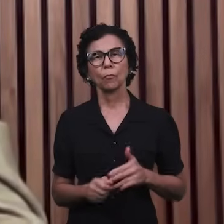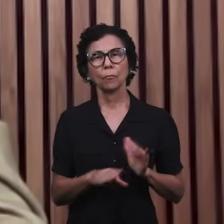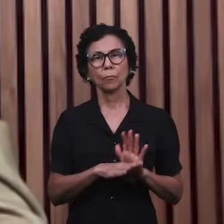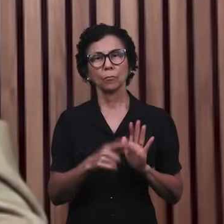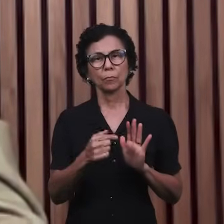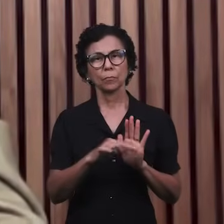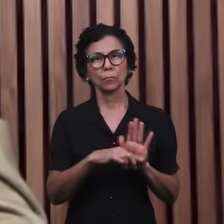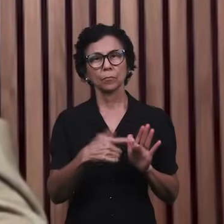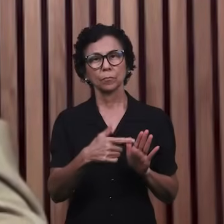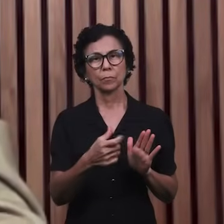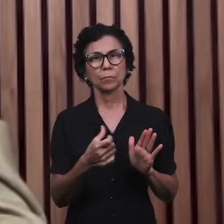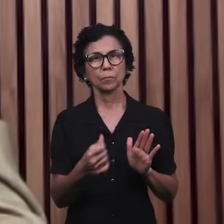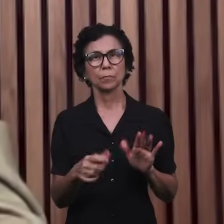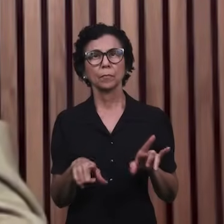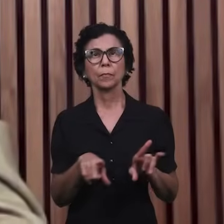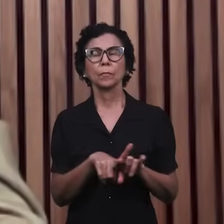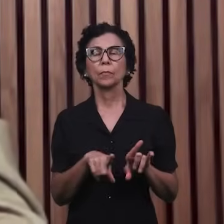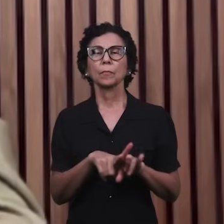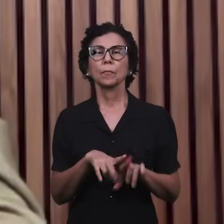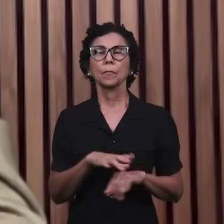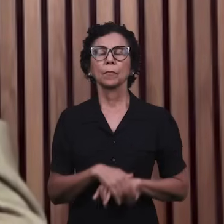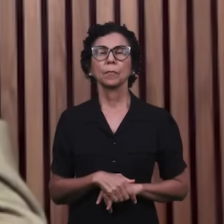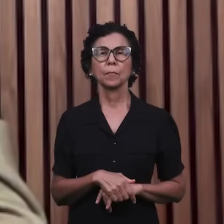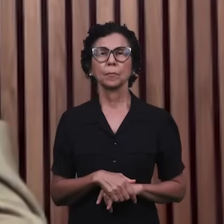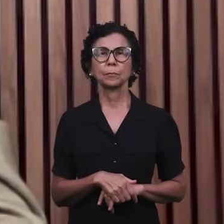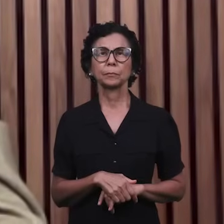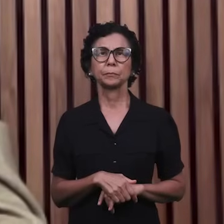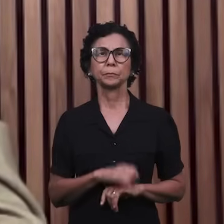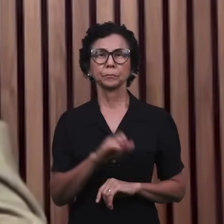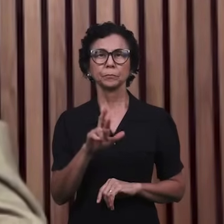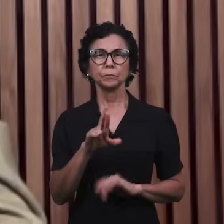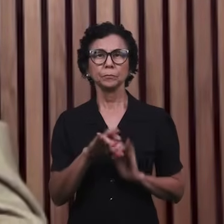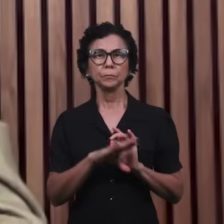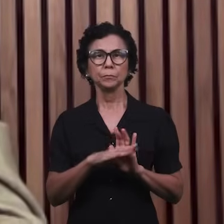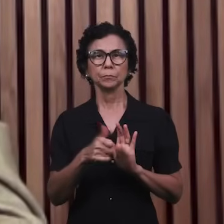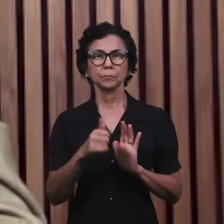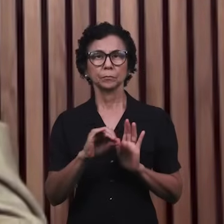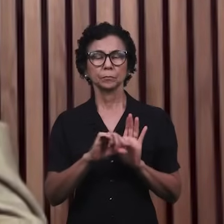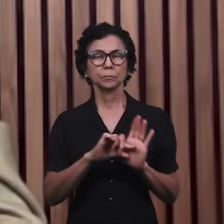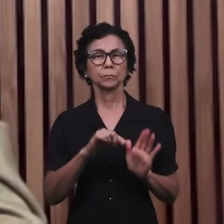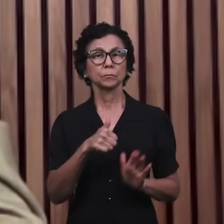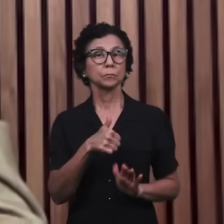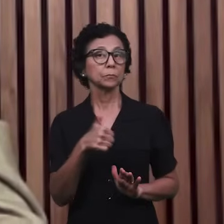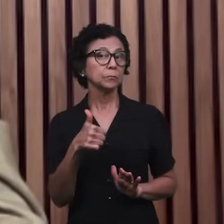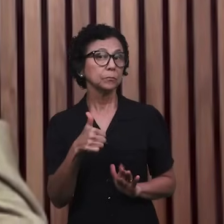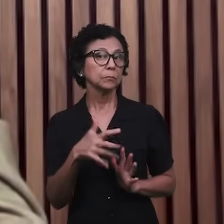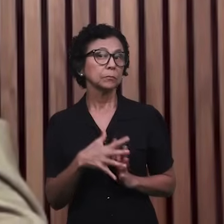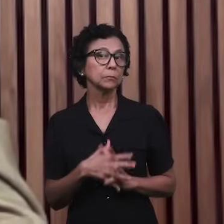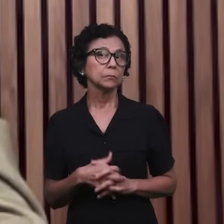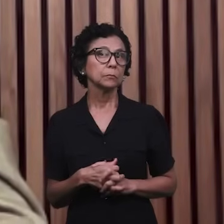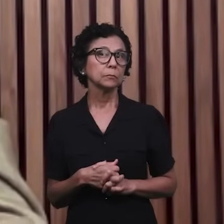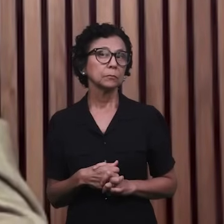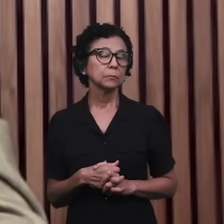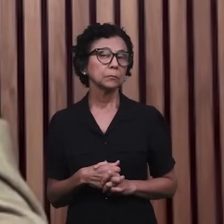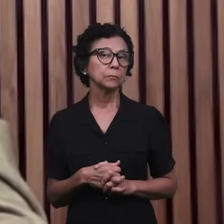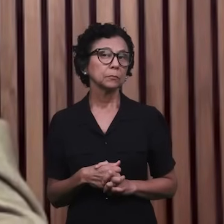citar, Jeremias, pode citar. posso citar, né? É Pode. Jeremias 10:11. 10:11.